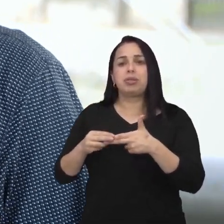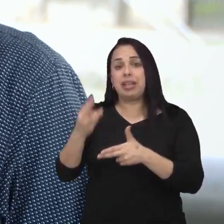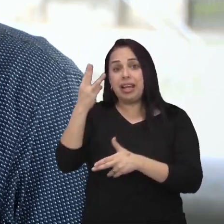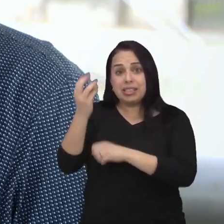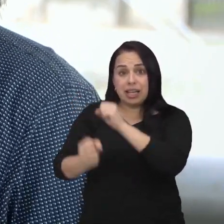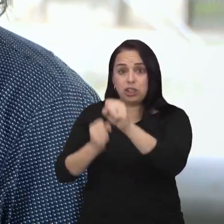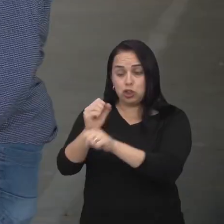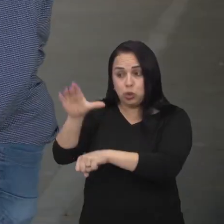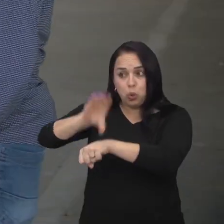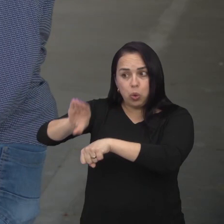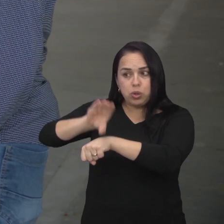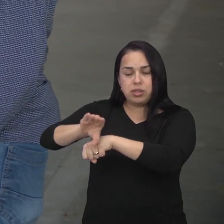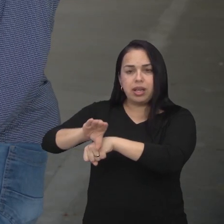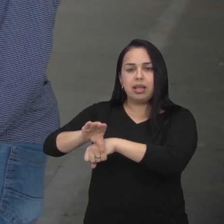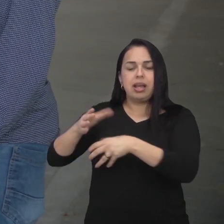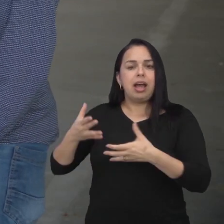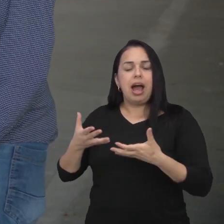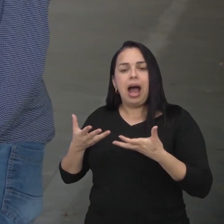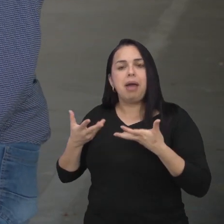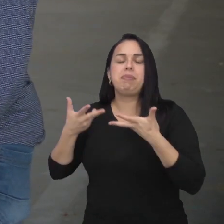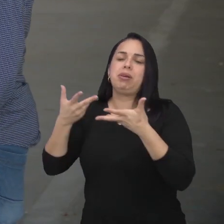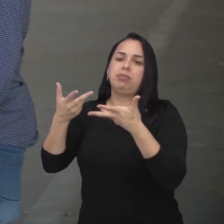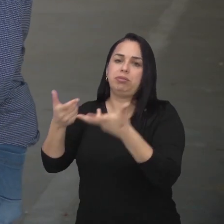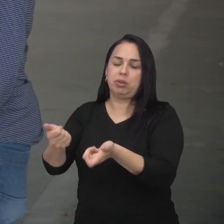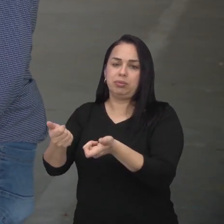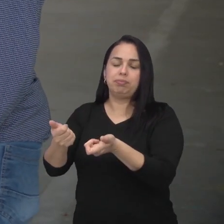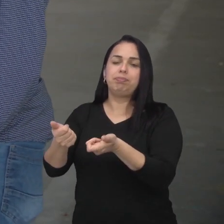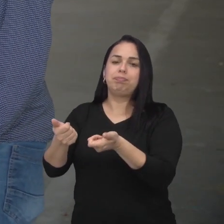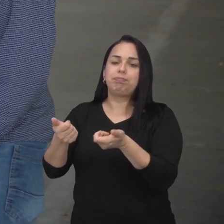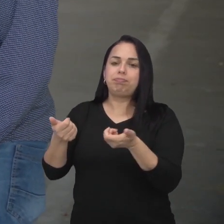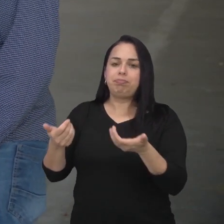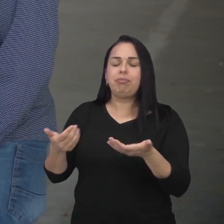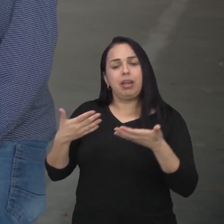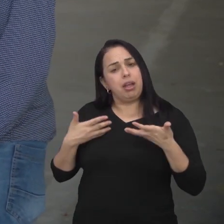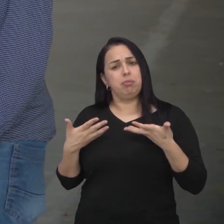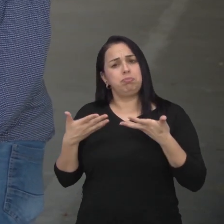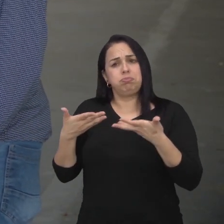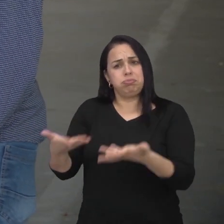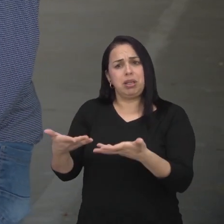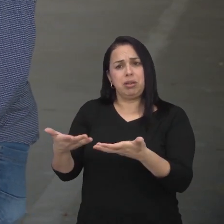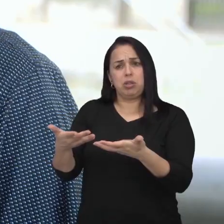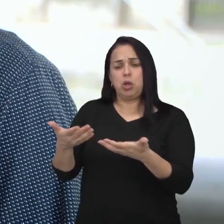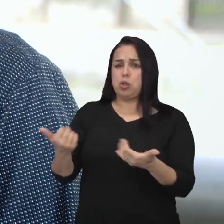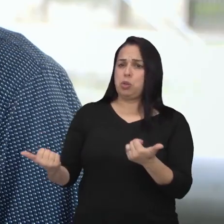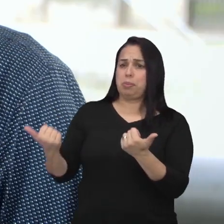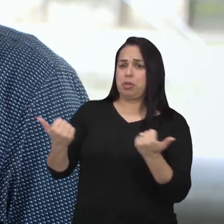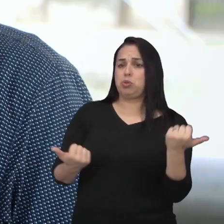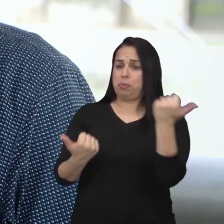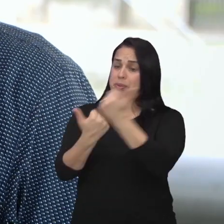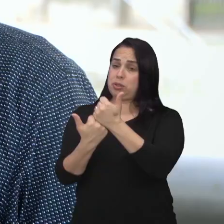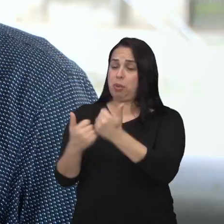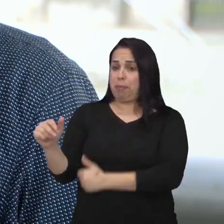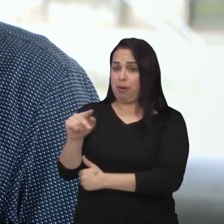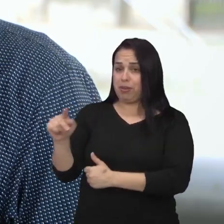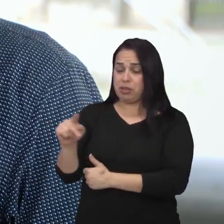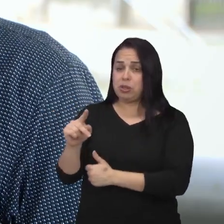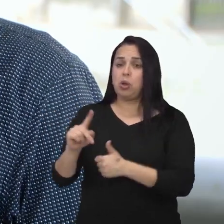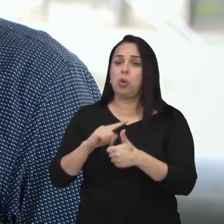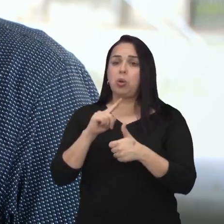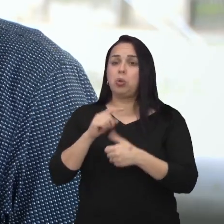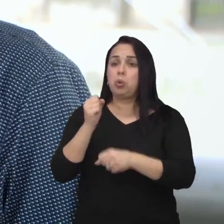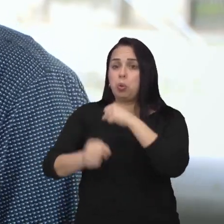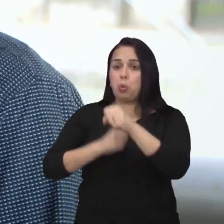tinha 3 anos. Ainda não tinha nem formado a primeira turma. E vim substituir o professor.